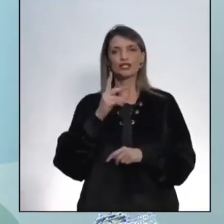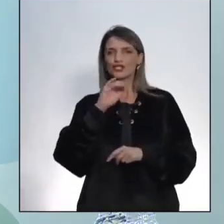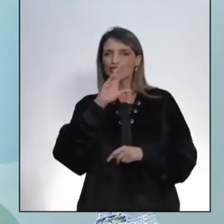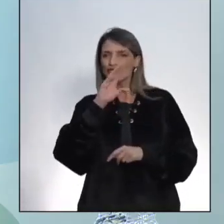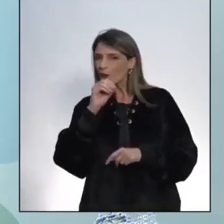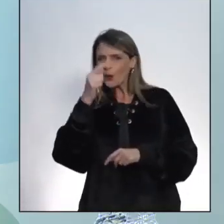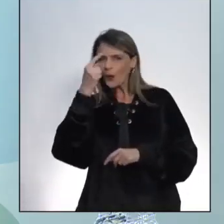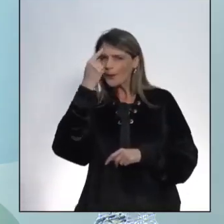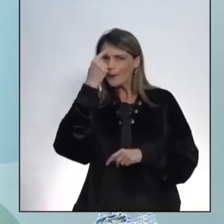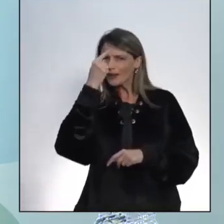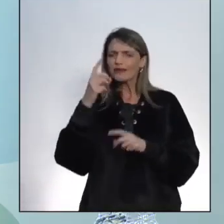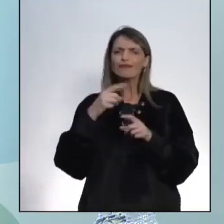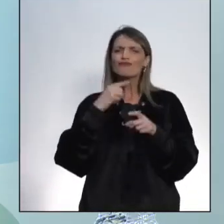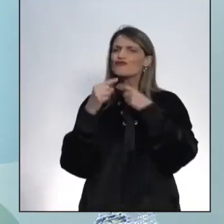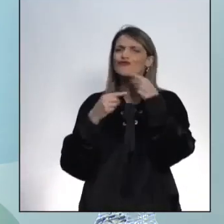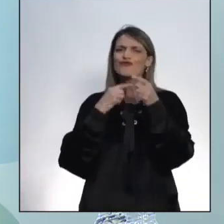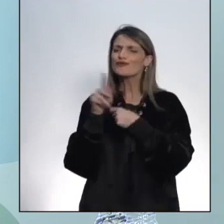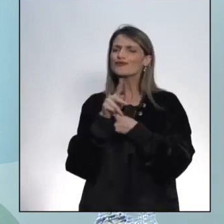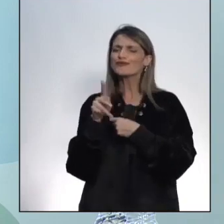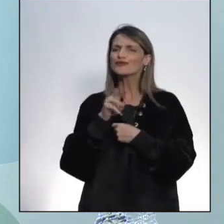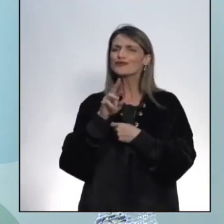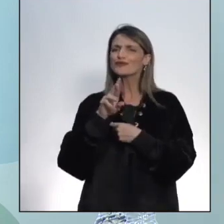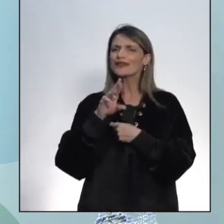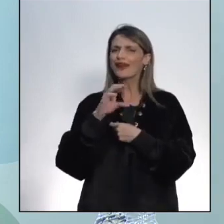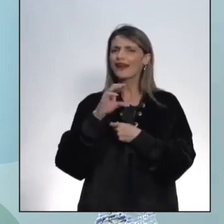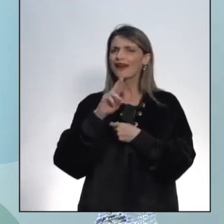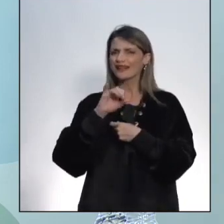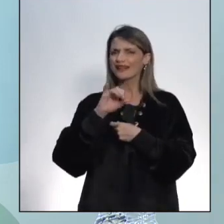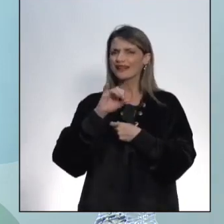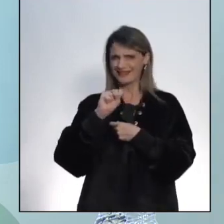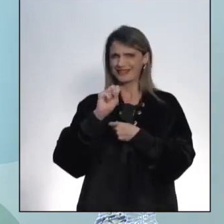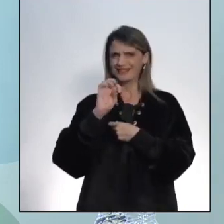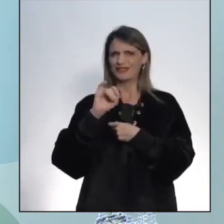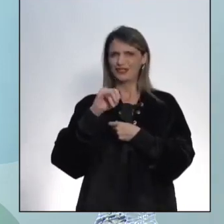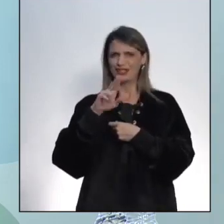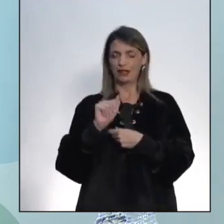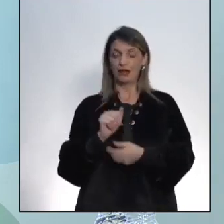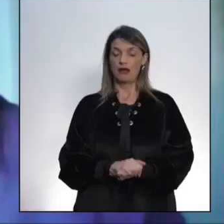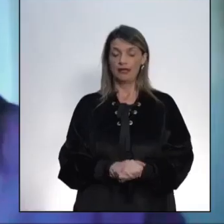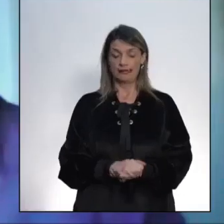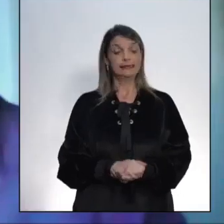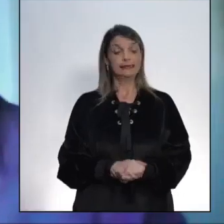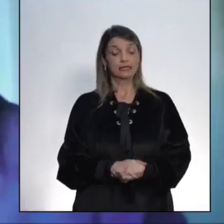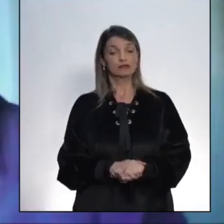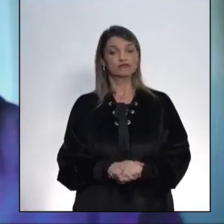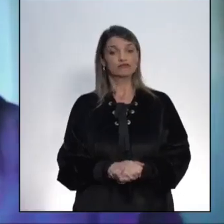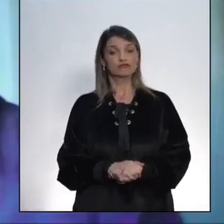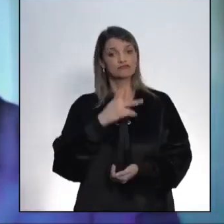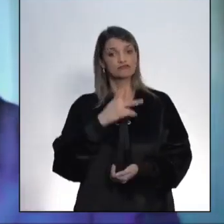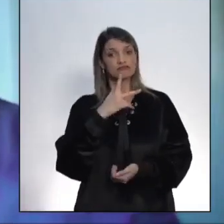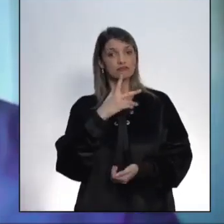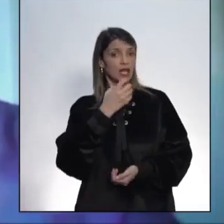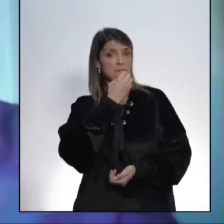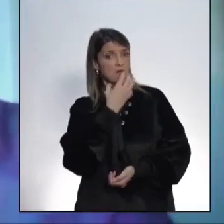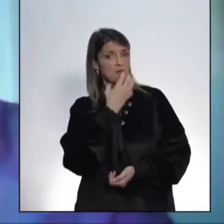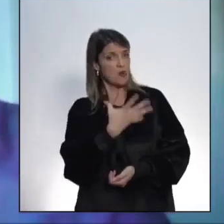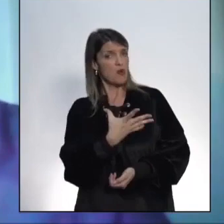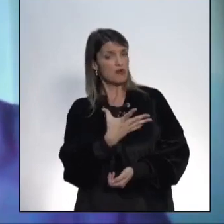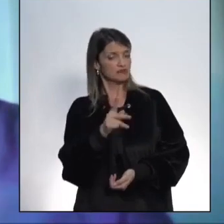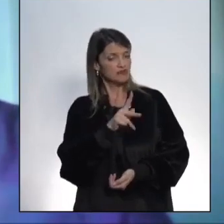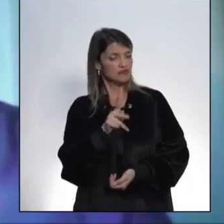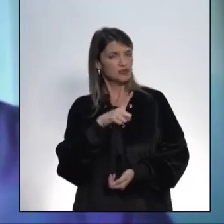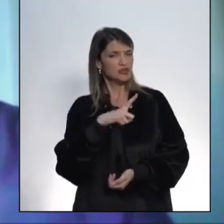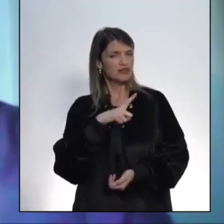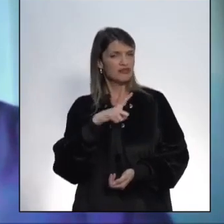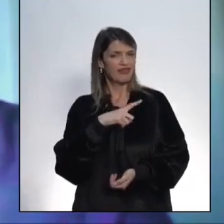O que que você pensa da dúvida da nossa professora Cristina? Eu penso que ainda bem que temos professores de todas